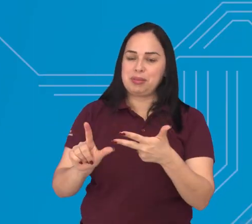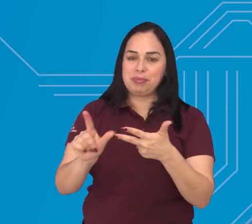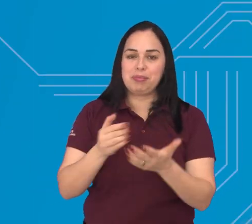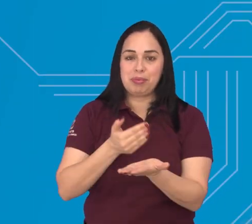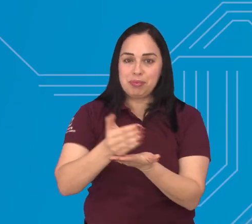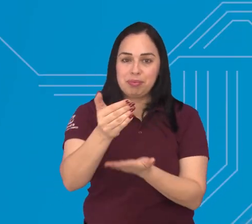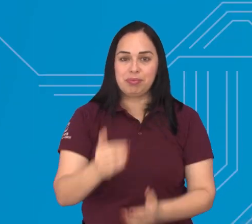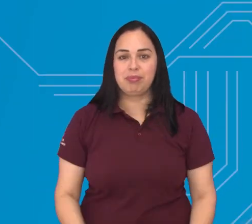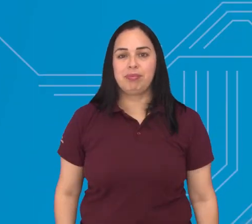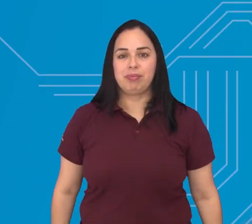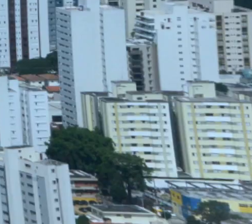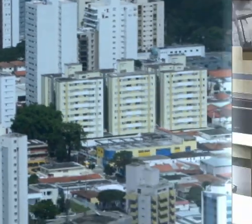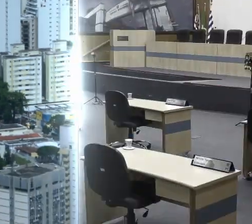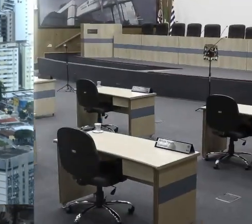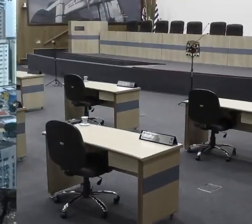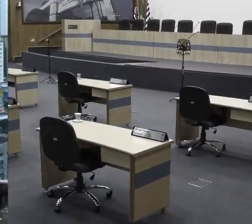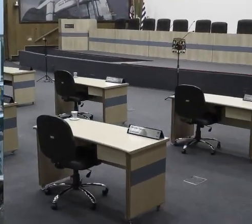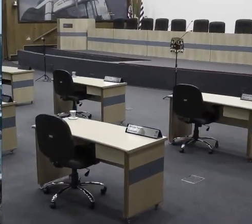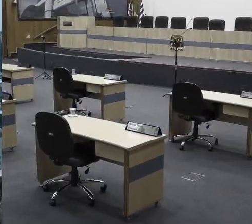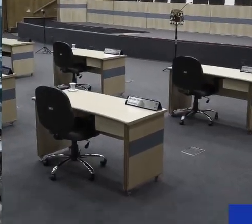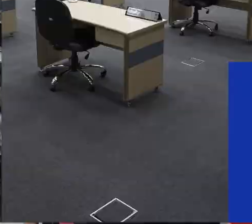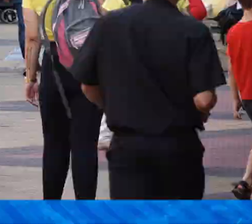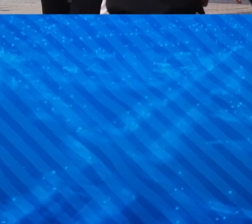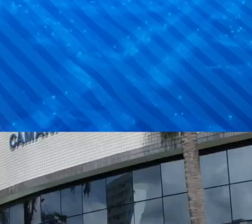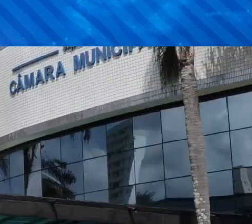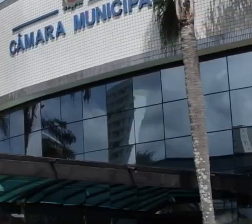no ar o Semana Legislativa.